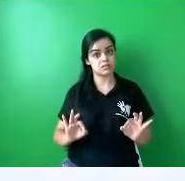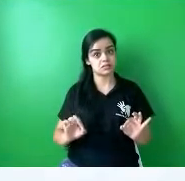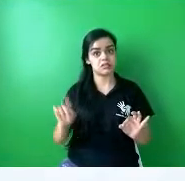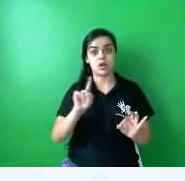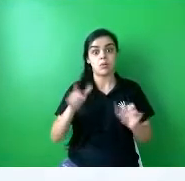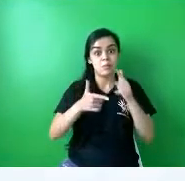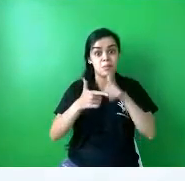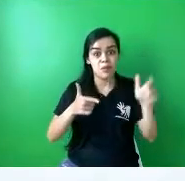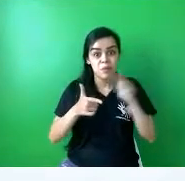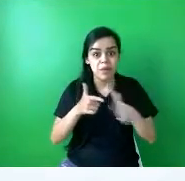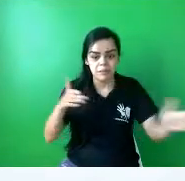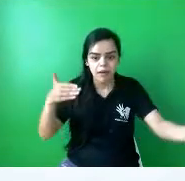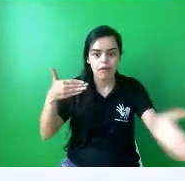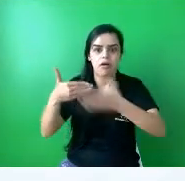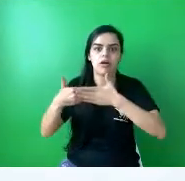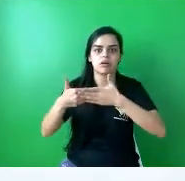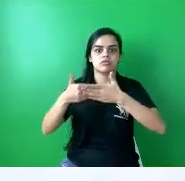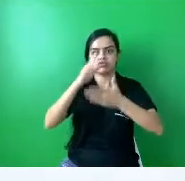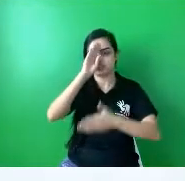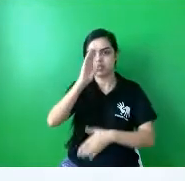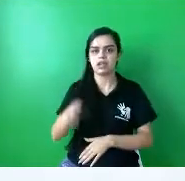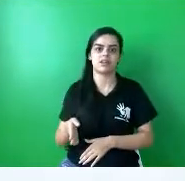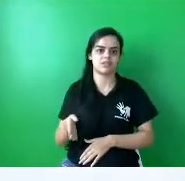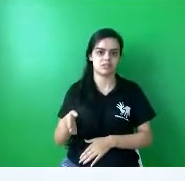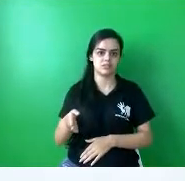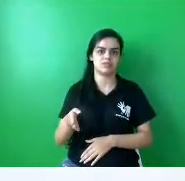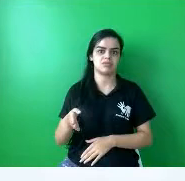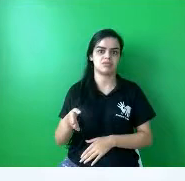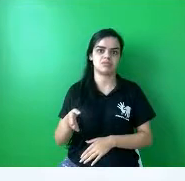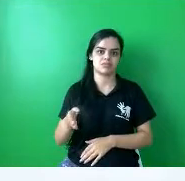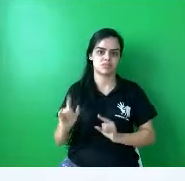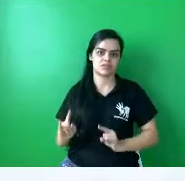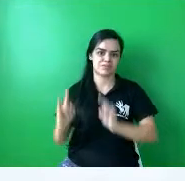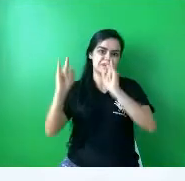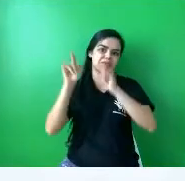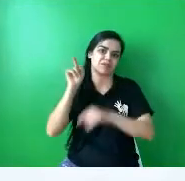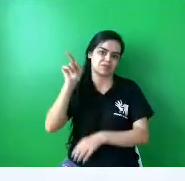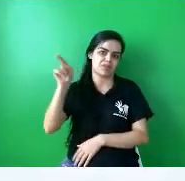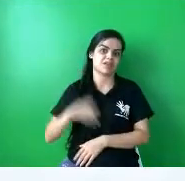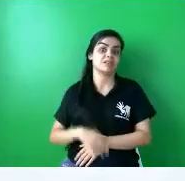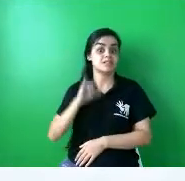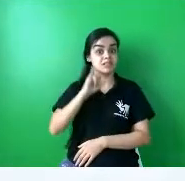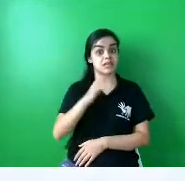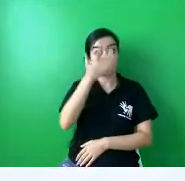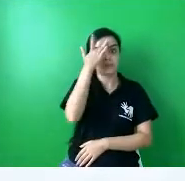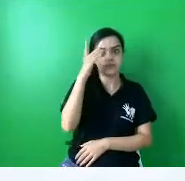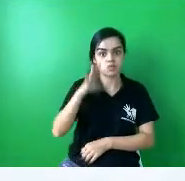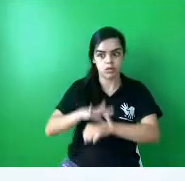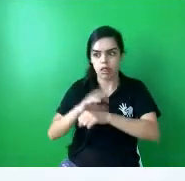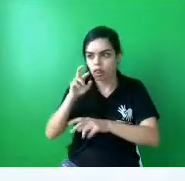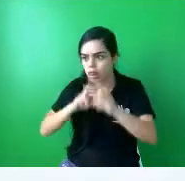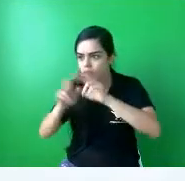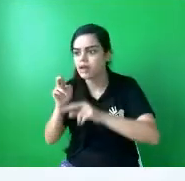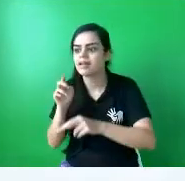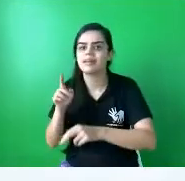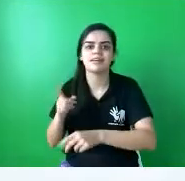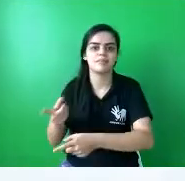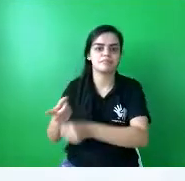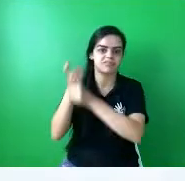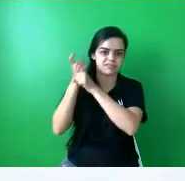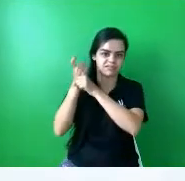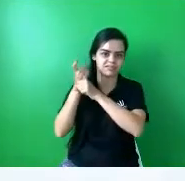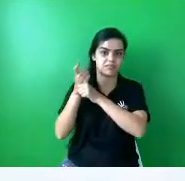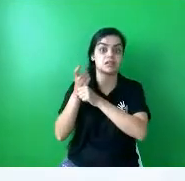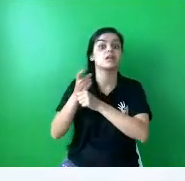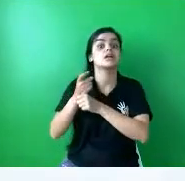apenamento maior, que é o fechamento indeterminado da colônia de férias, por exemplo, se de repente Sim. ia cair uma fiscalização lá. E o trabalhador tem a responsabilidade também com relação